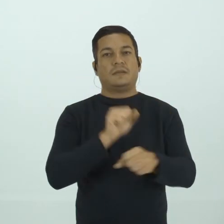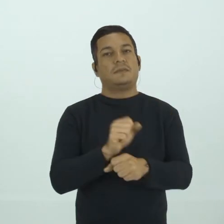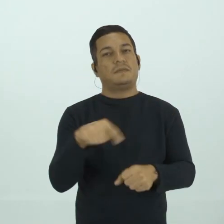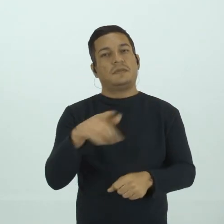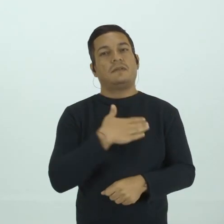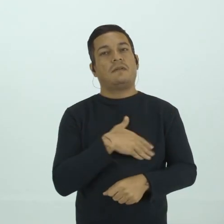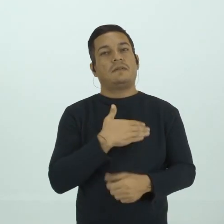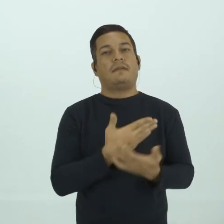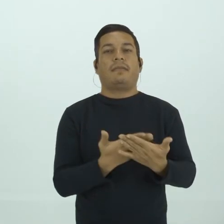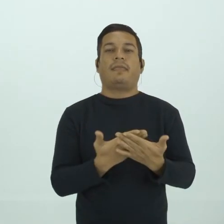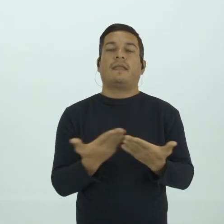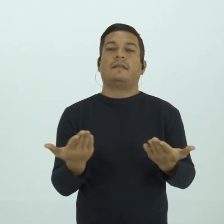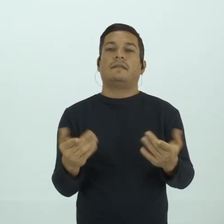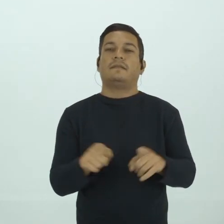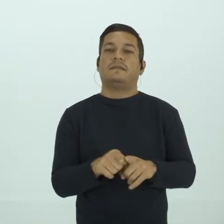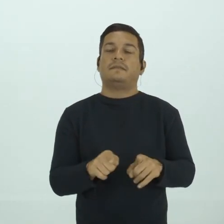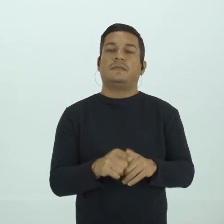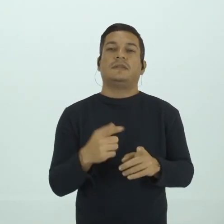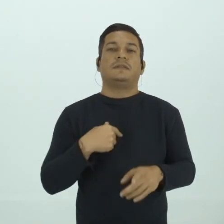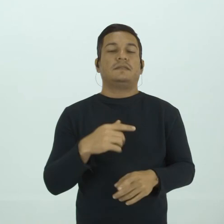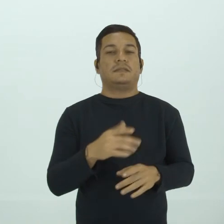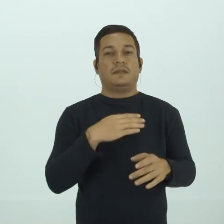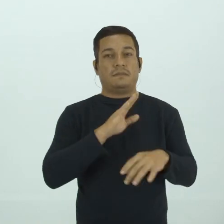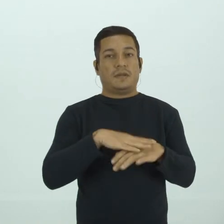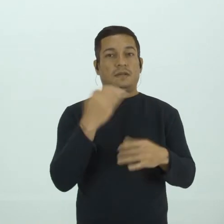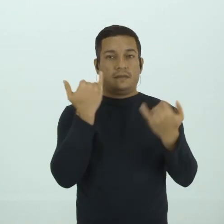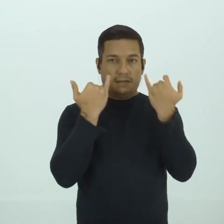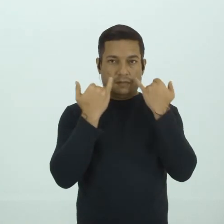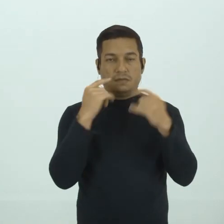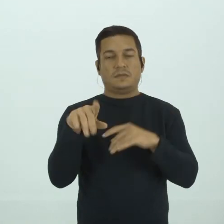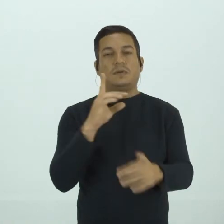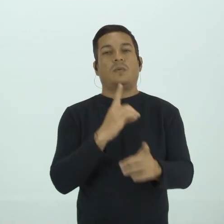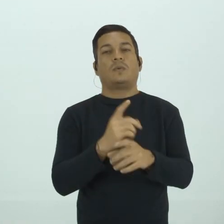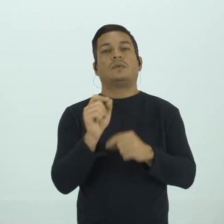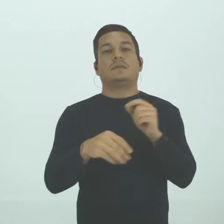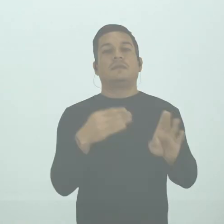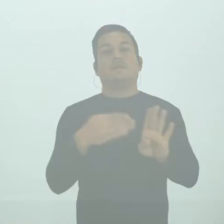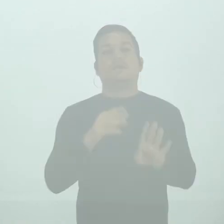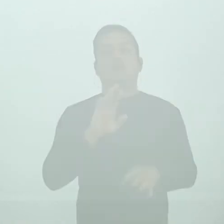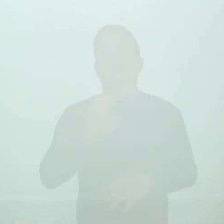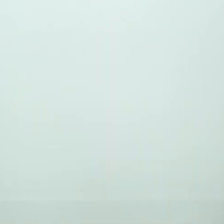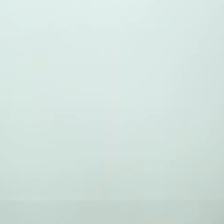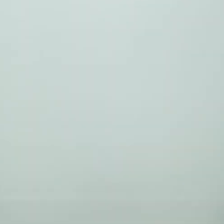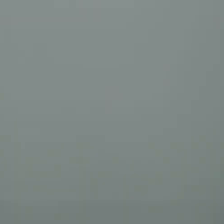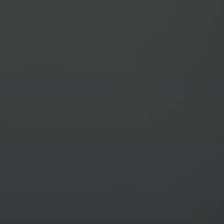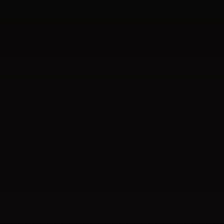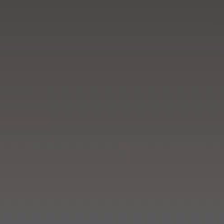gostado da aula. E mais informações vocês podem encontrar no portal Eduque.